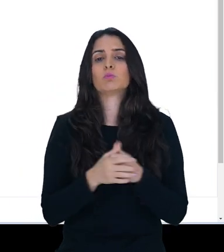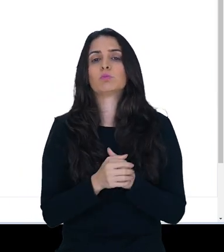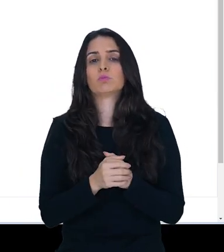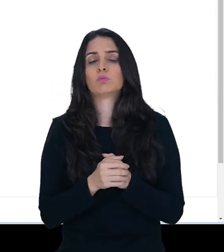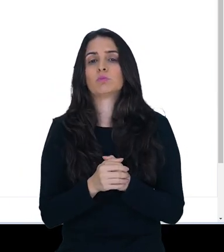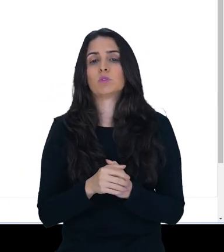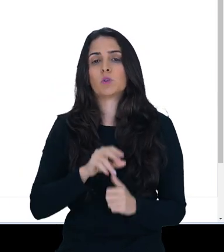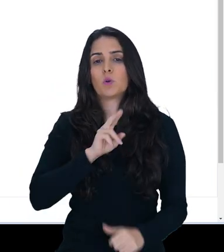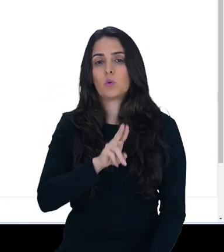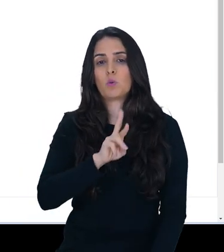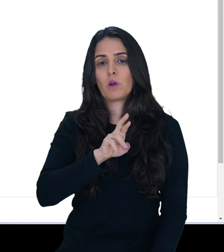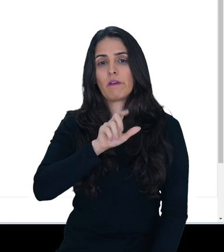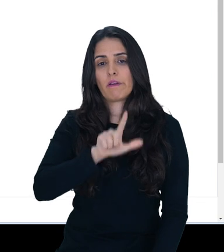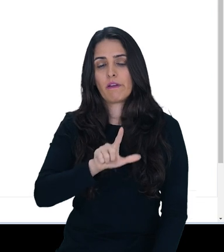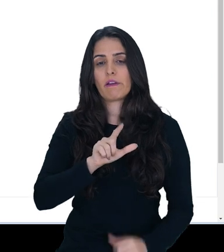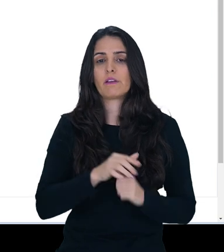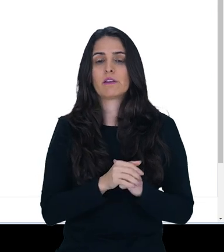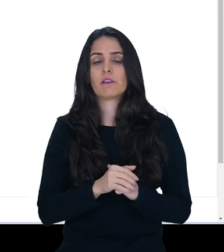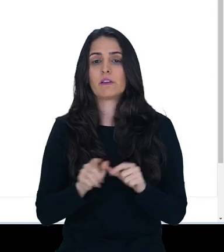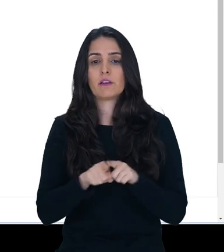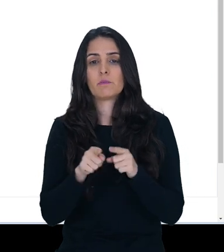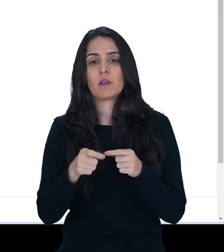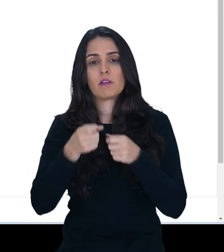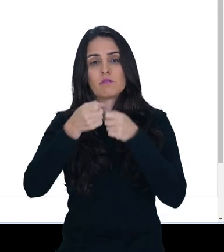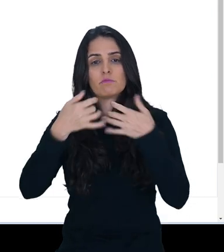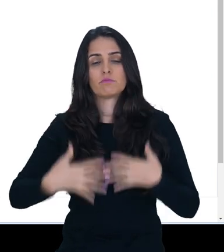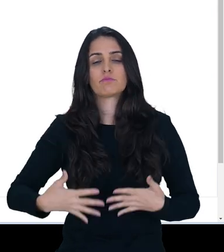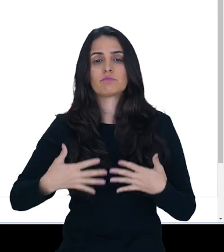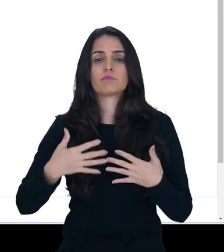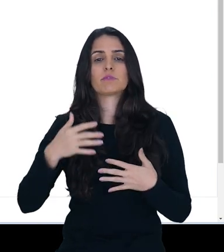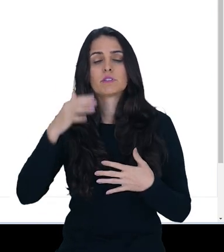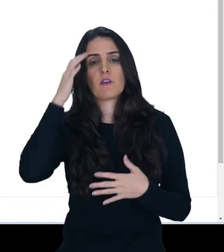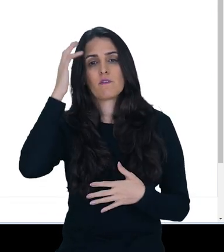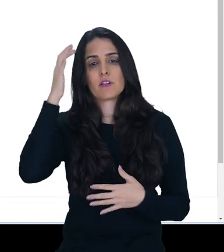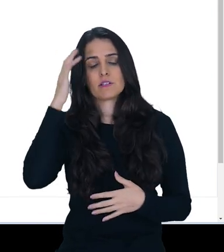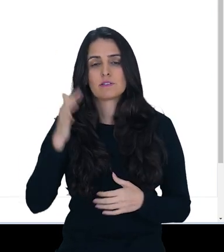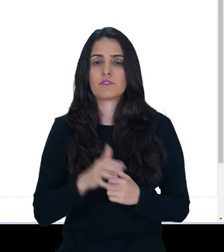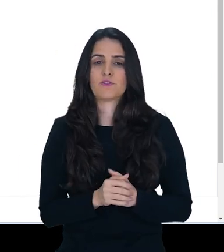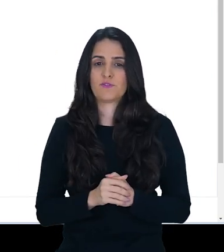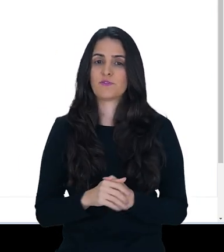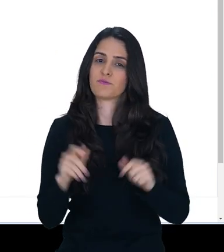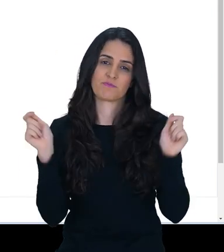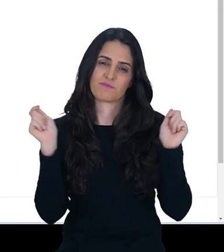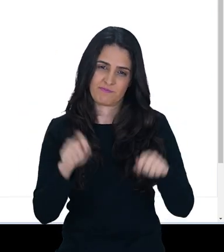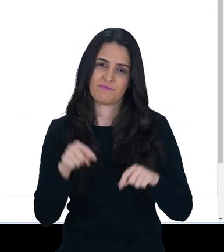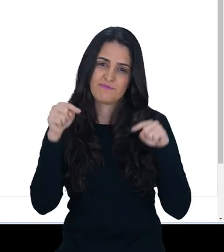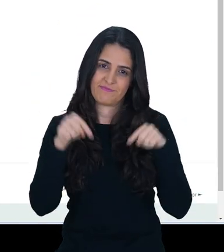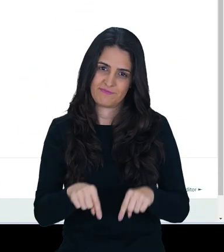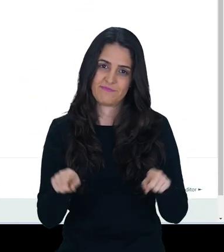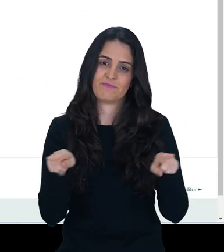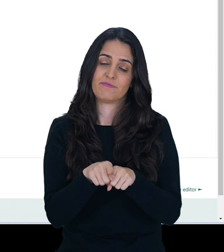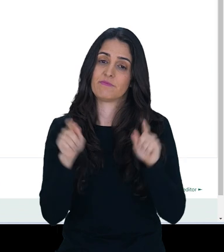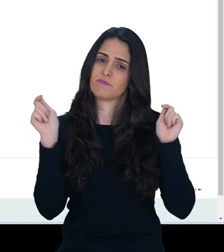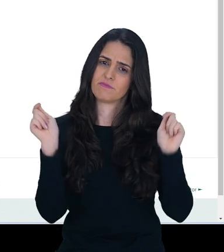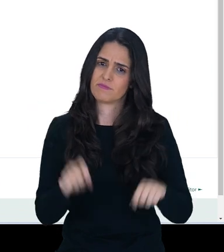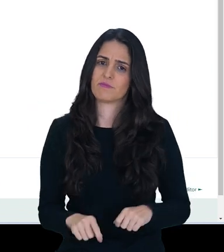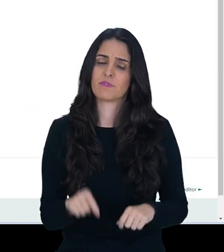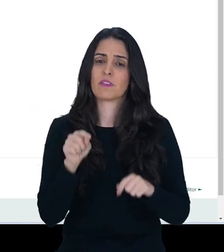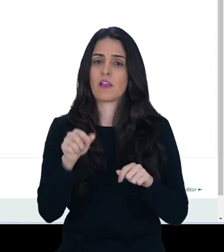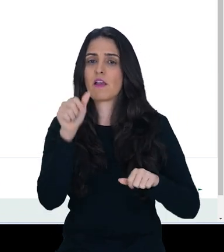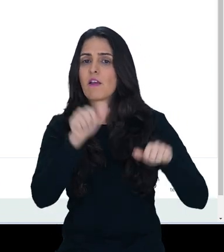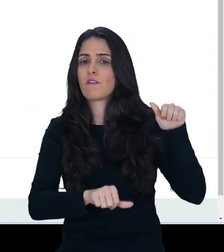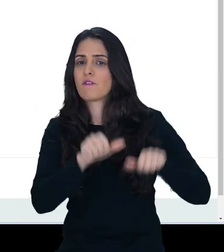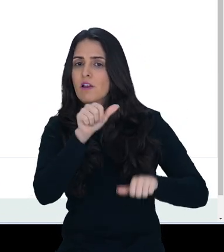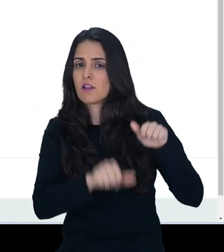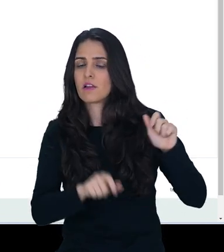localização uma url e a reflexão Então isso é possível nessa atividade e ainda é possível que essa